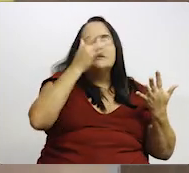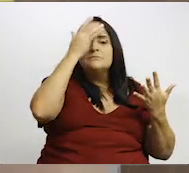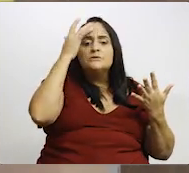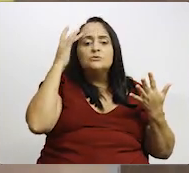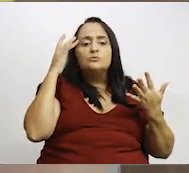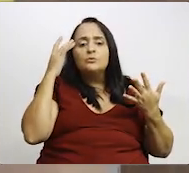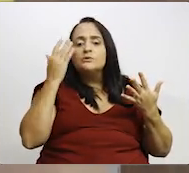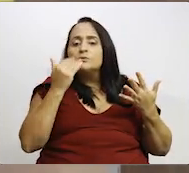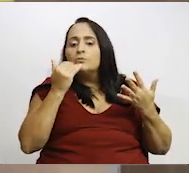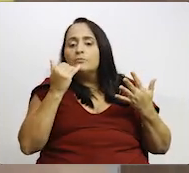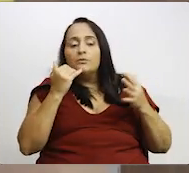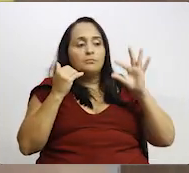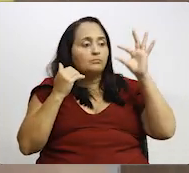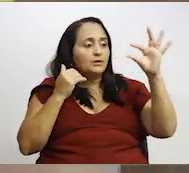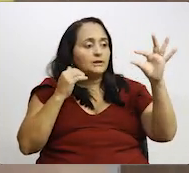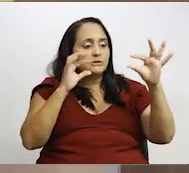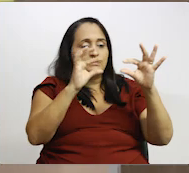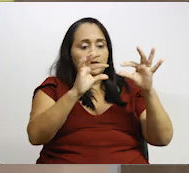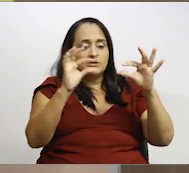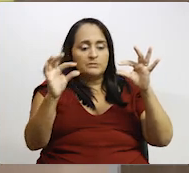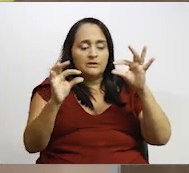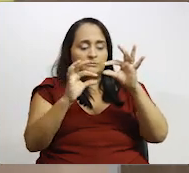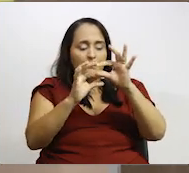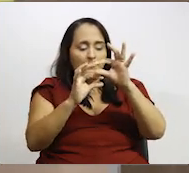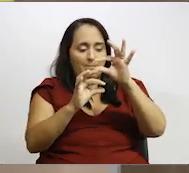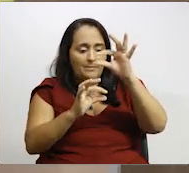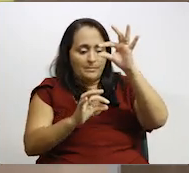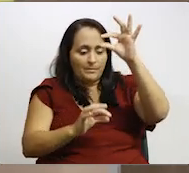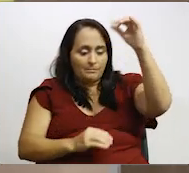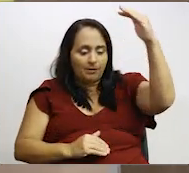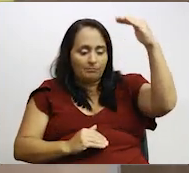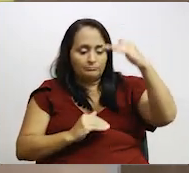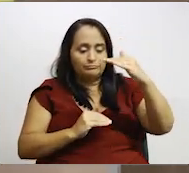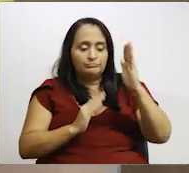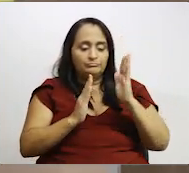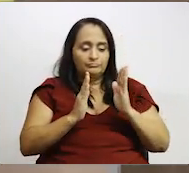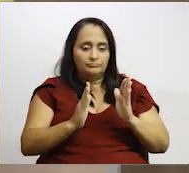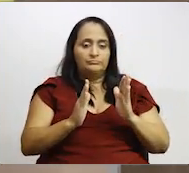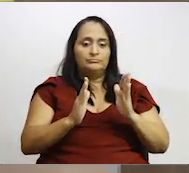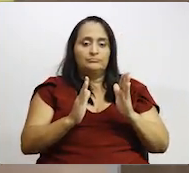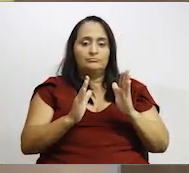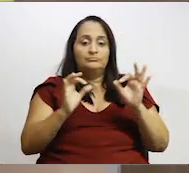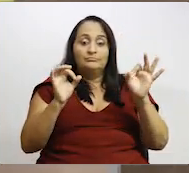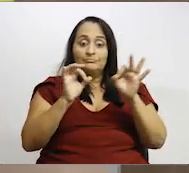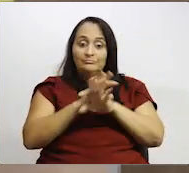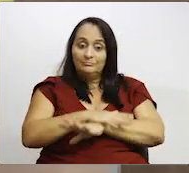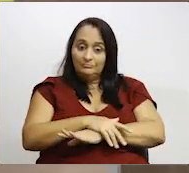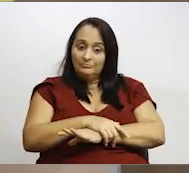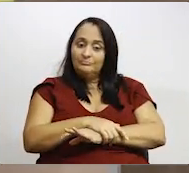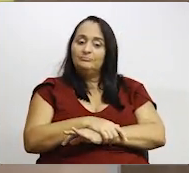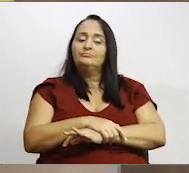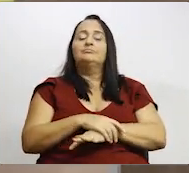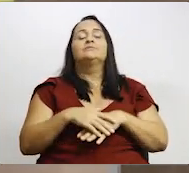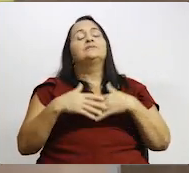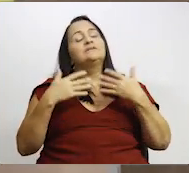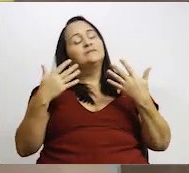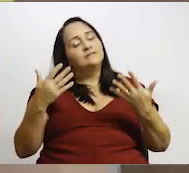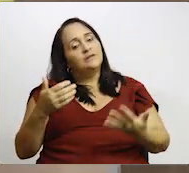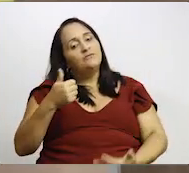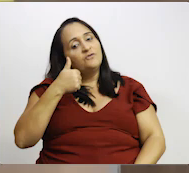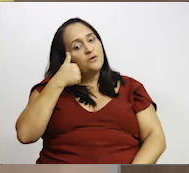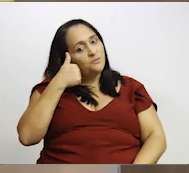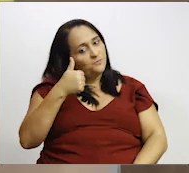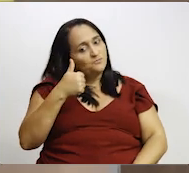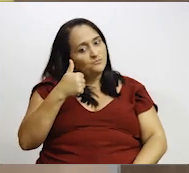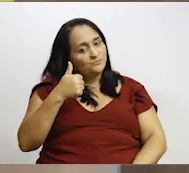que dar o chocolate inteiro, que é justamente o número 1, que a gente chama de